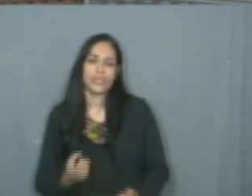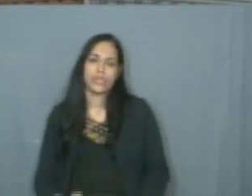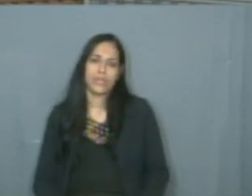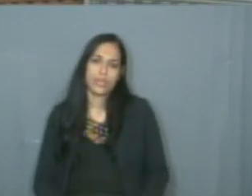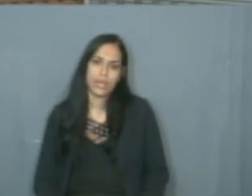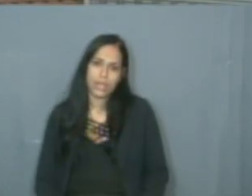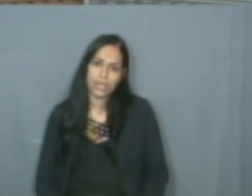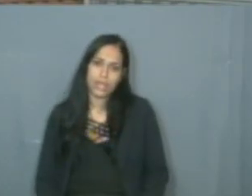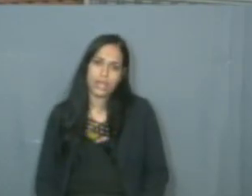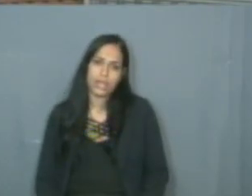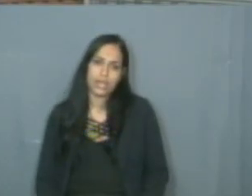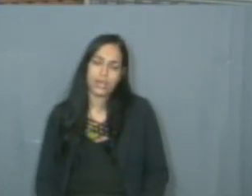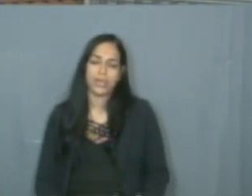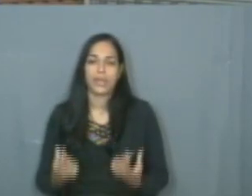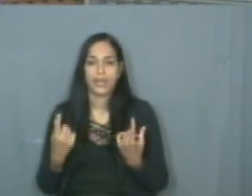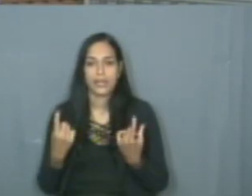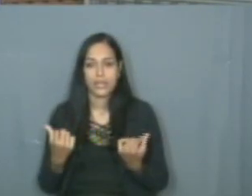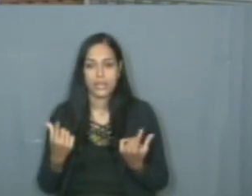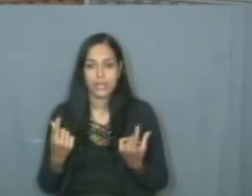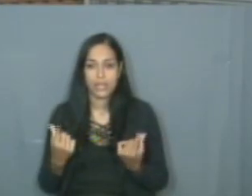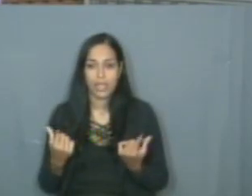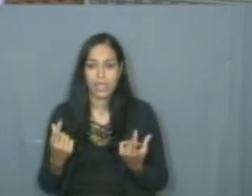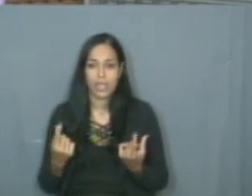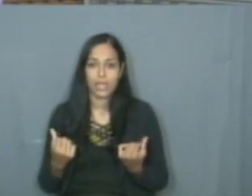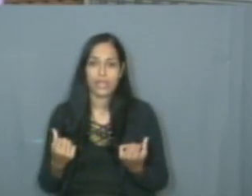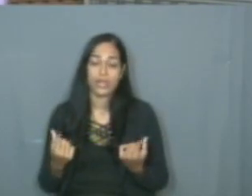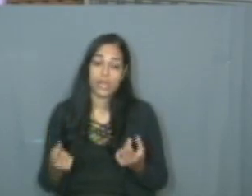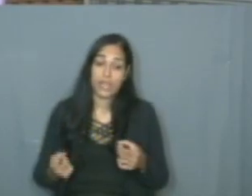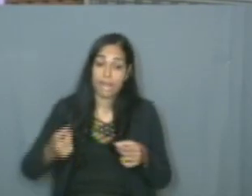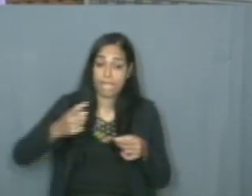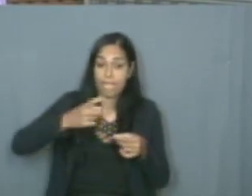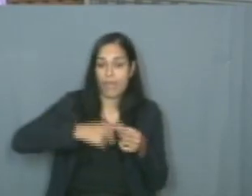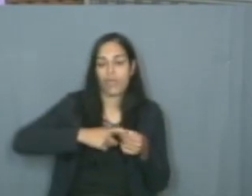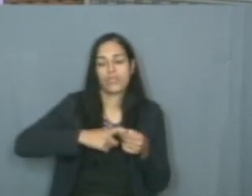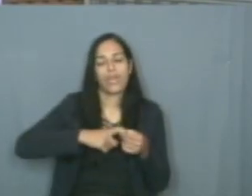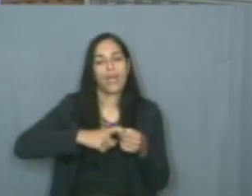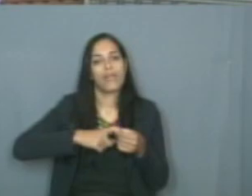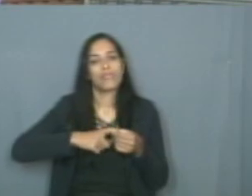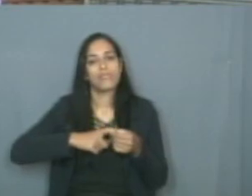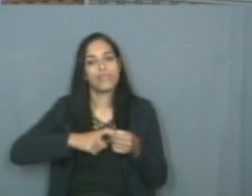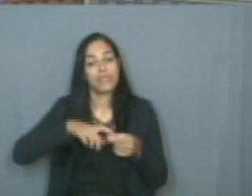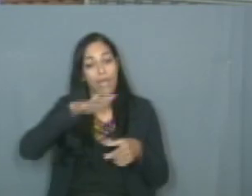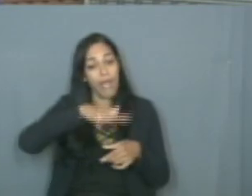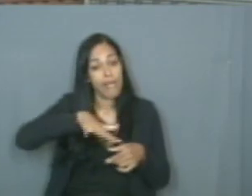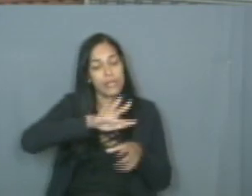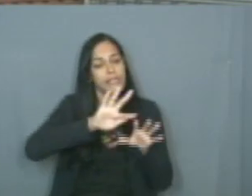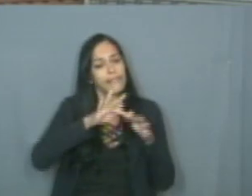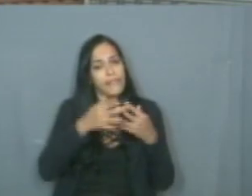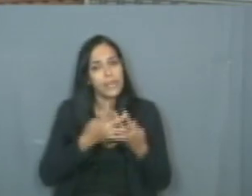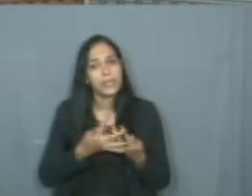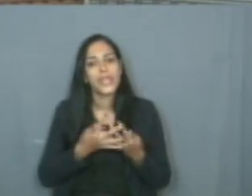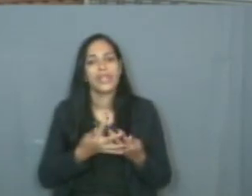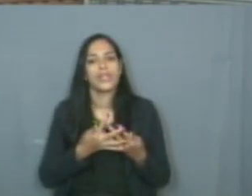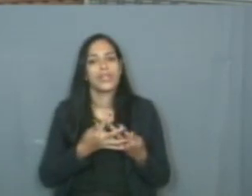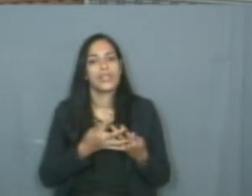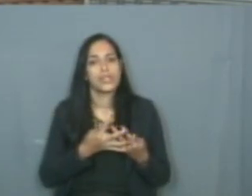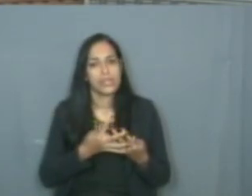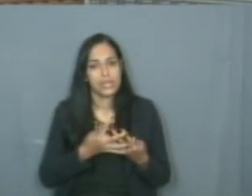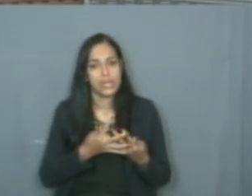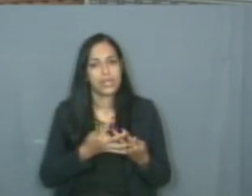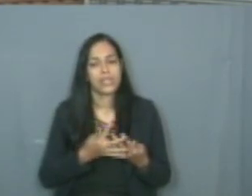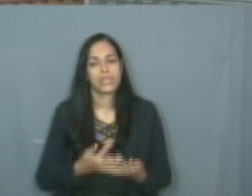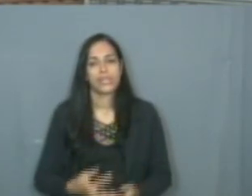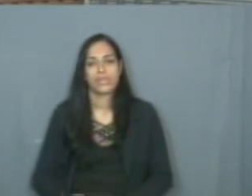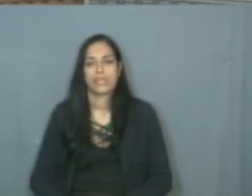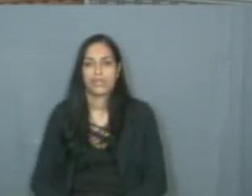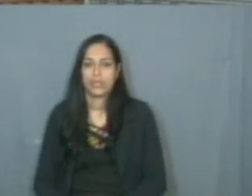que devolver esse dinheiro e esse dinheiro ser retornado para que essas famílias, pelo menos, tenham